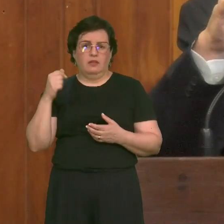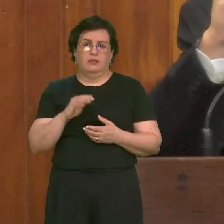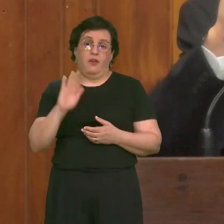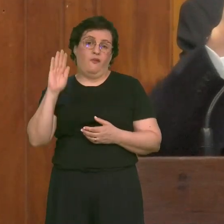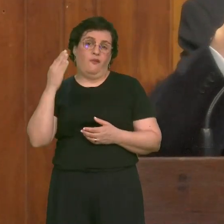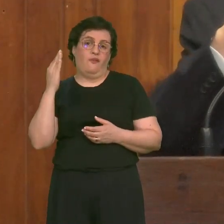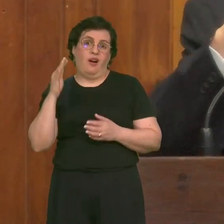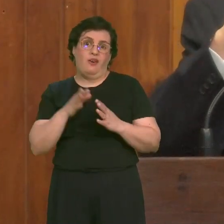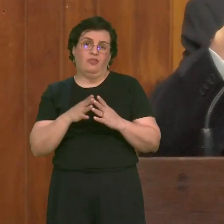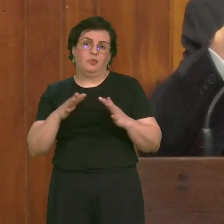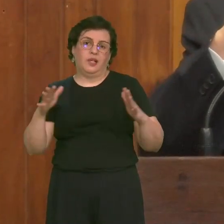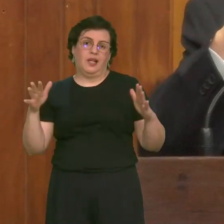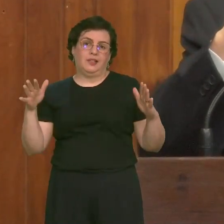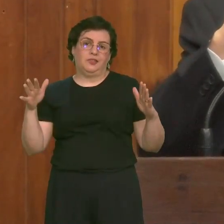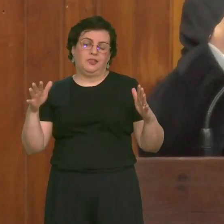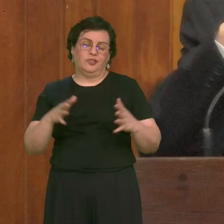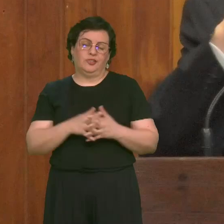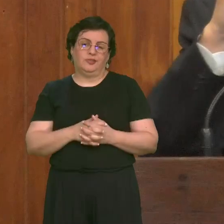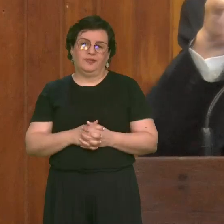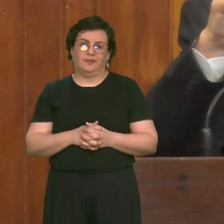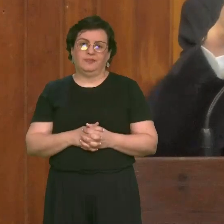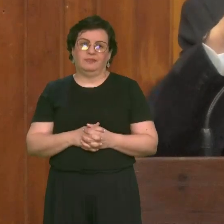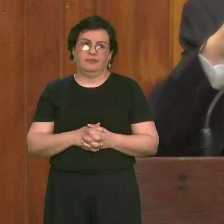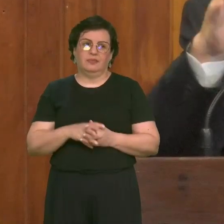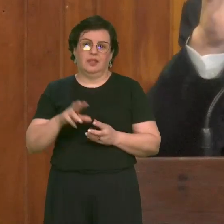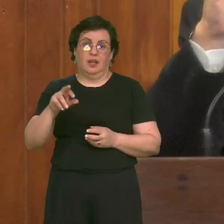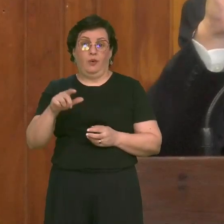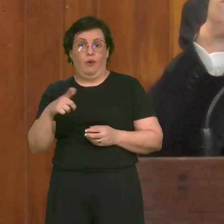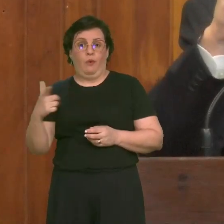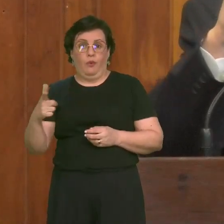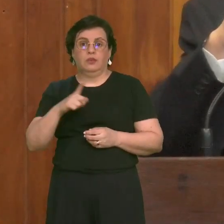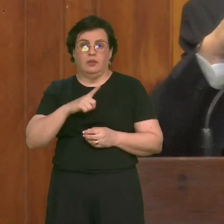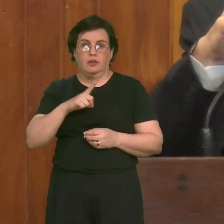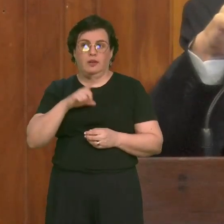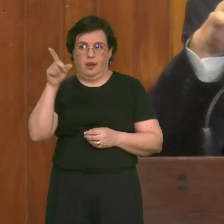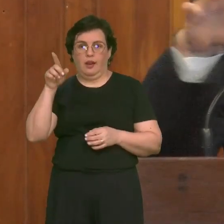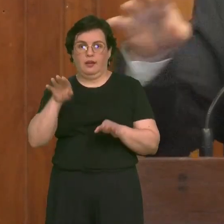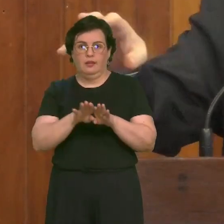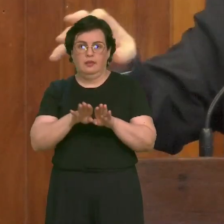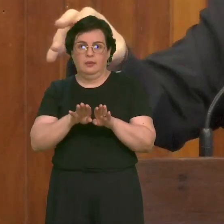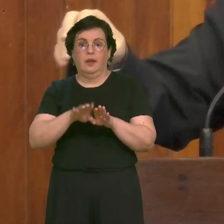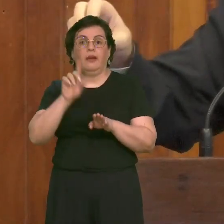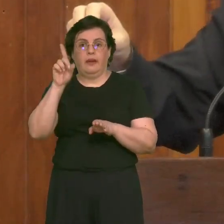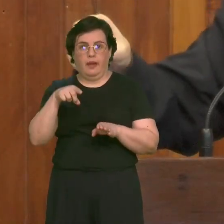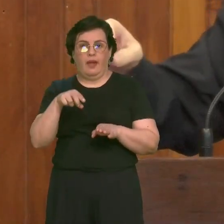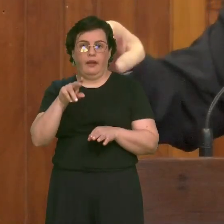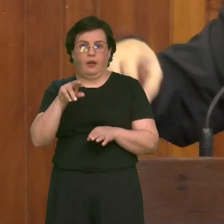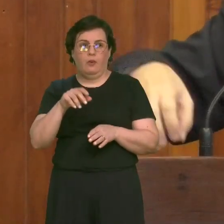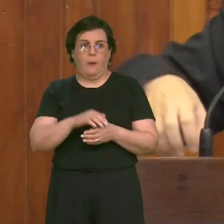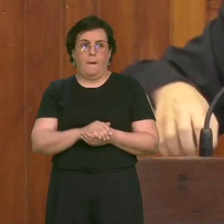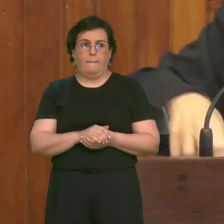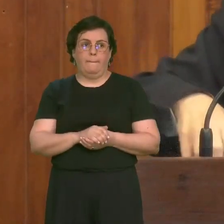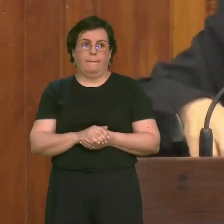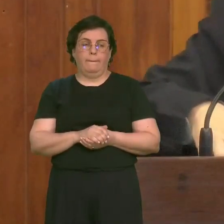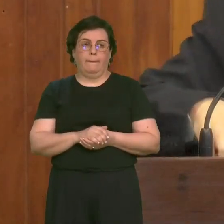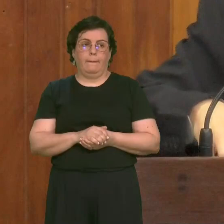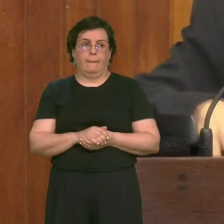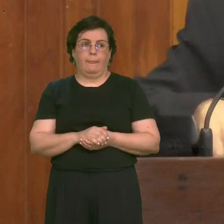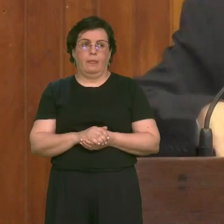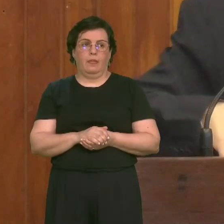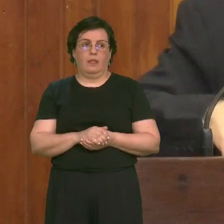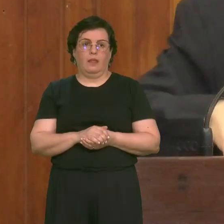brilhante aqui entre nós como tem outro lá também que é todo caso a ida a